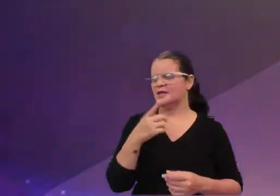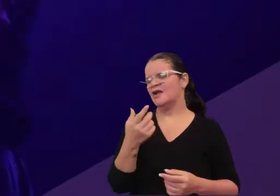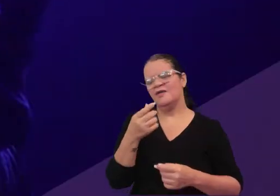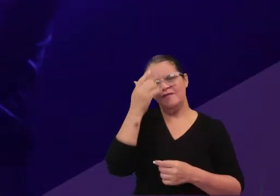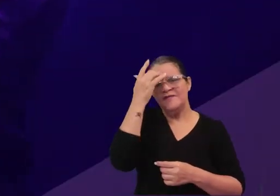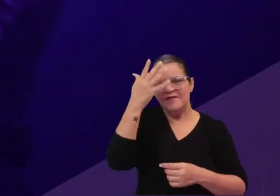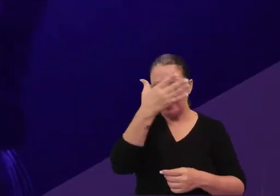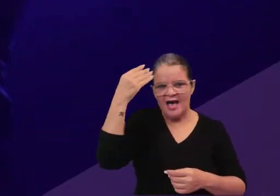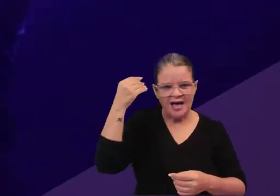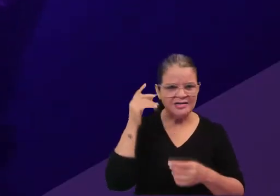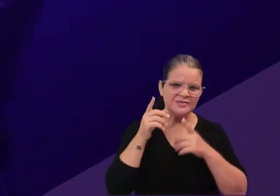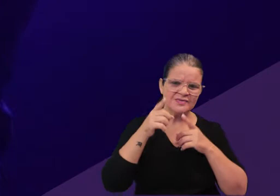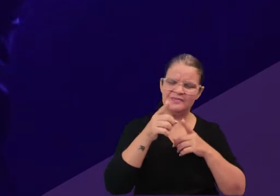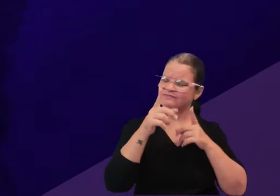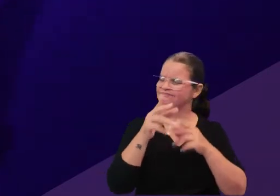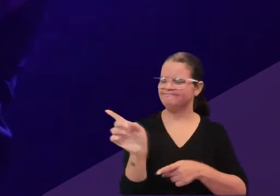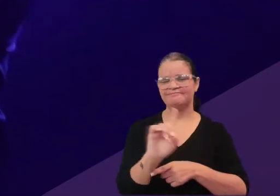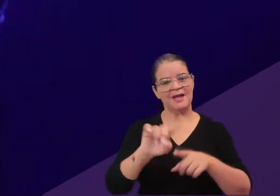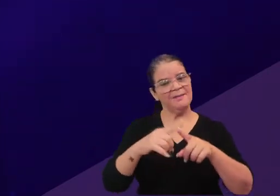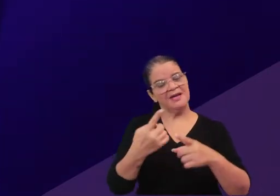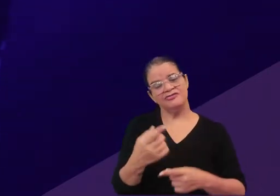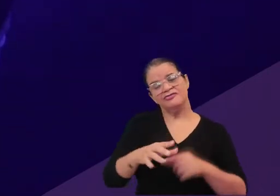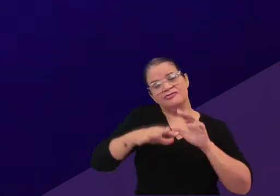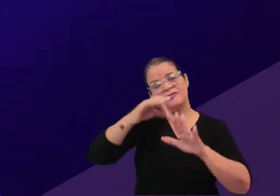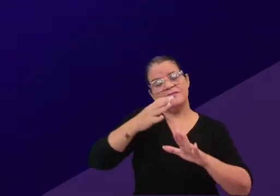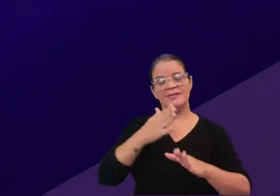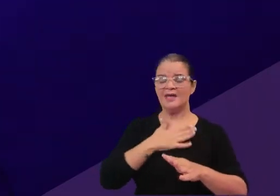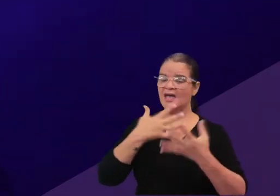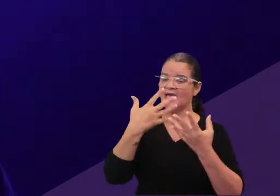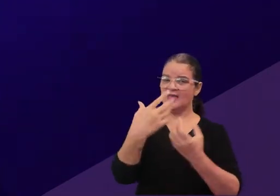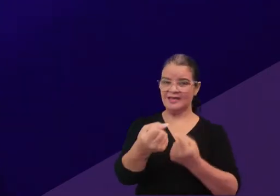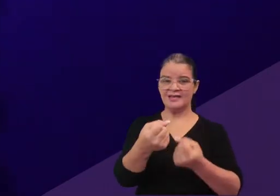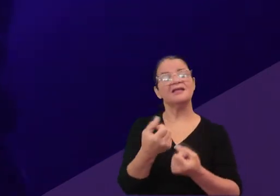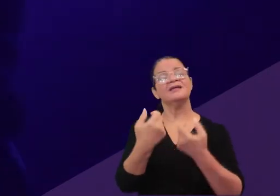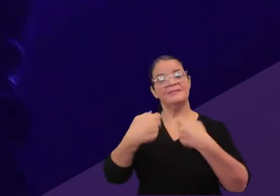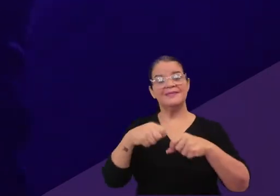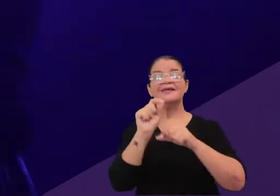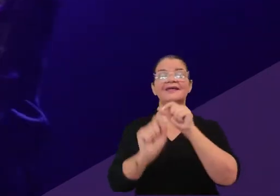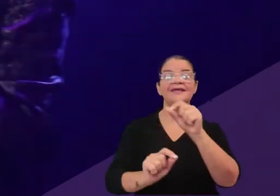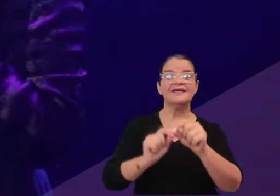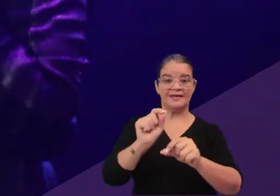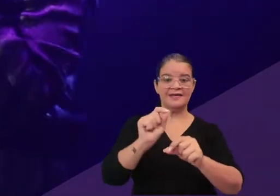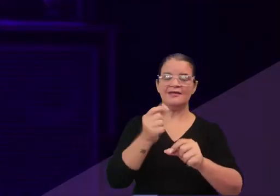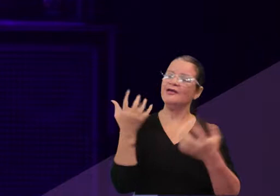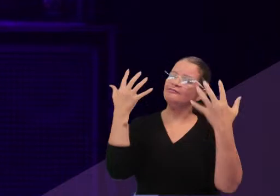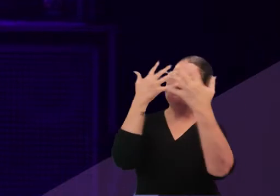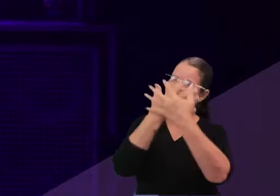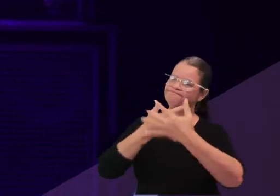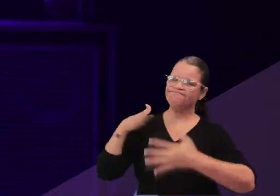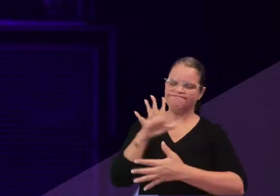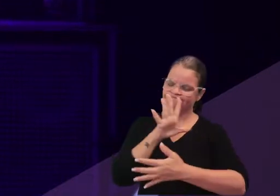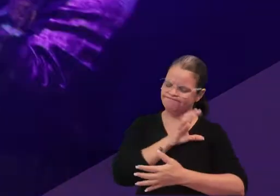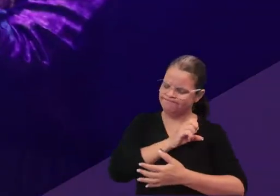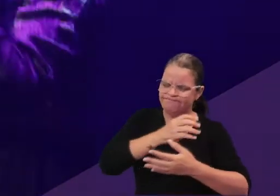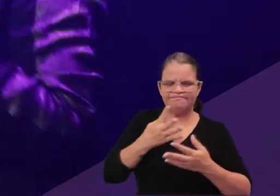desvencilhar agora de você. Seja fácil te apagar assim, mas cabe a mim